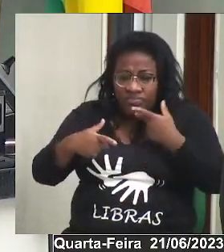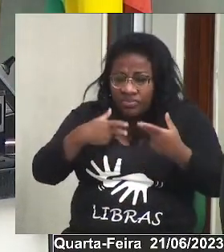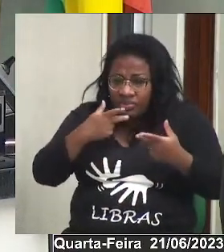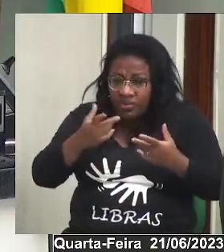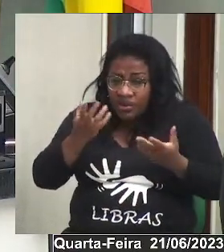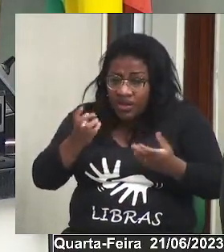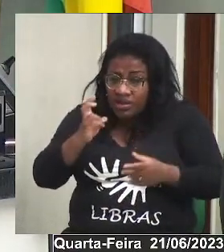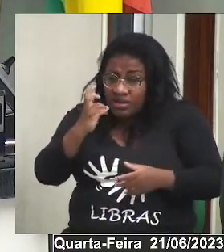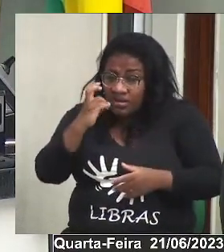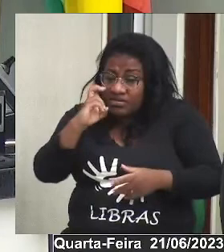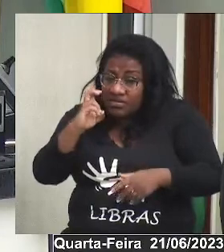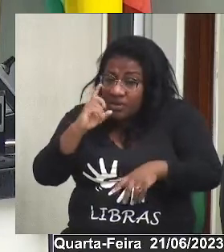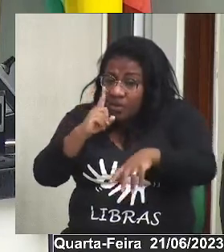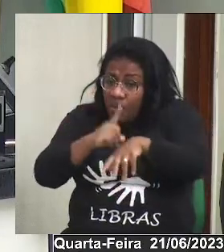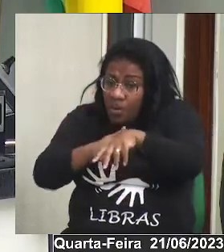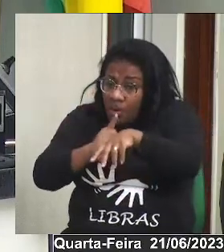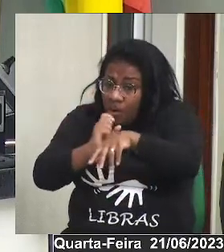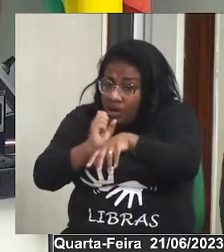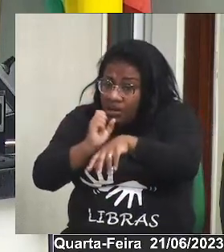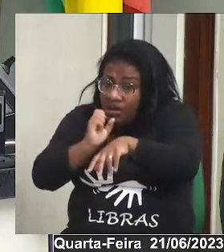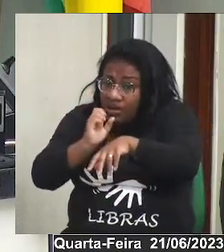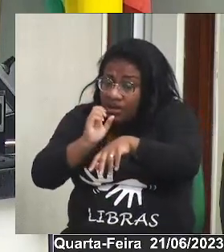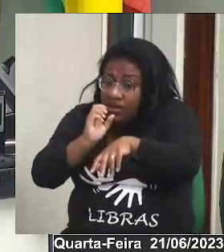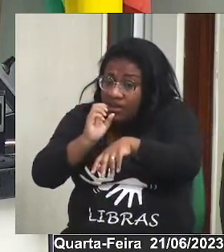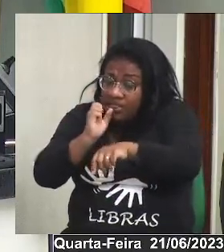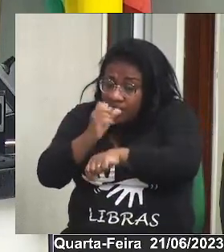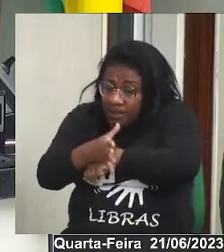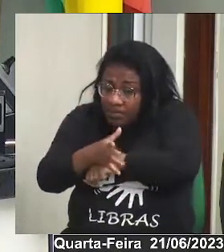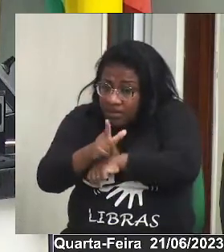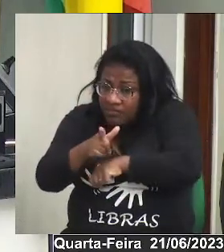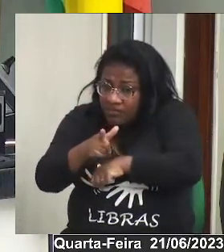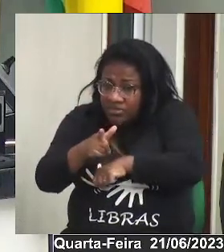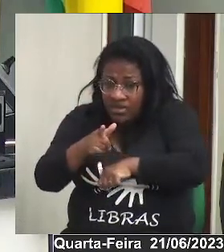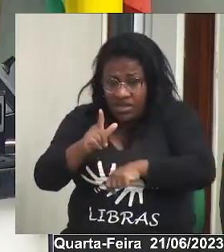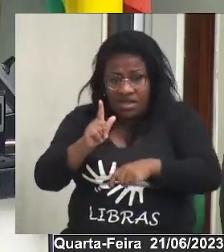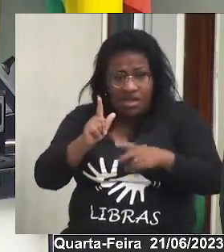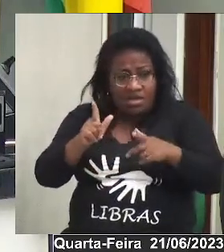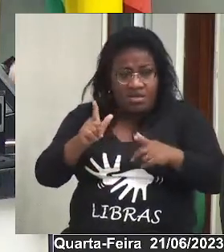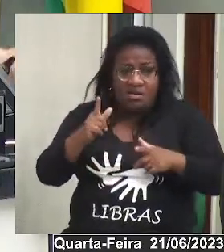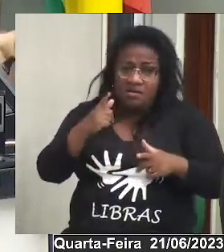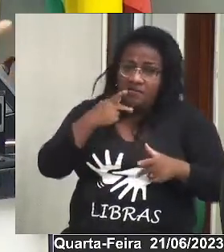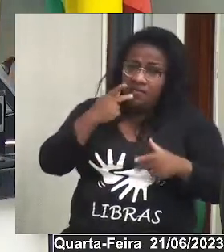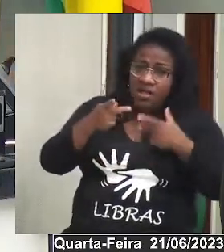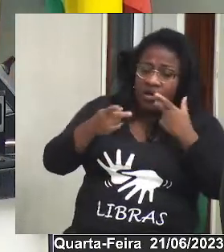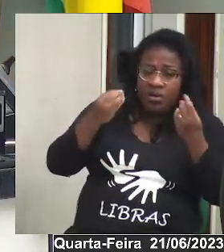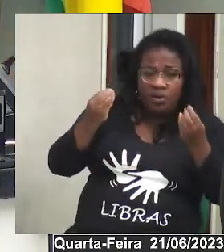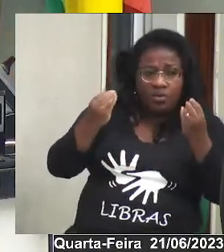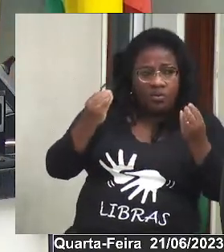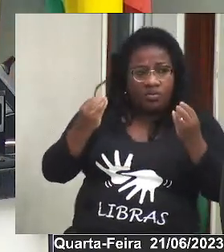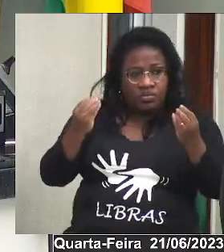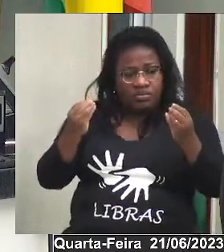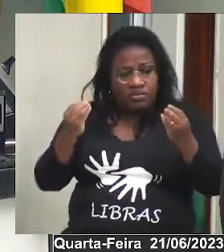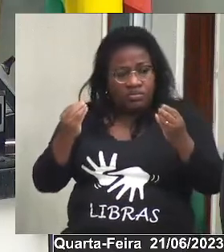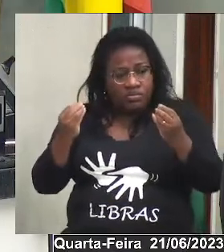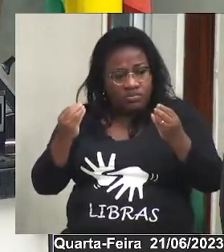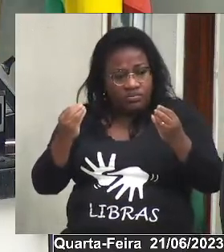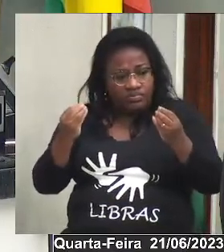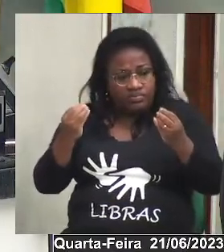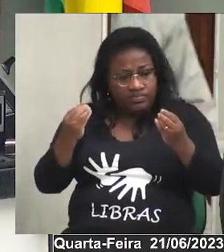Defendendo um cara que 5 horas da manhã sai para assaltar a pessoa. Aí o senhor pede segurança aqui. Aí o senhor pede isso aqui. Pelo amor de Deus,